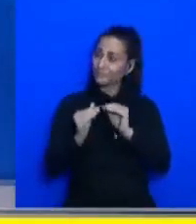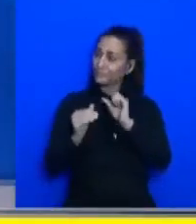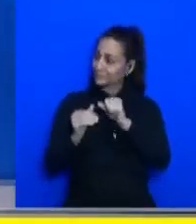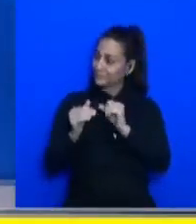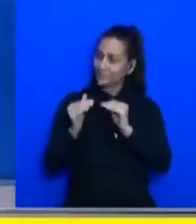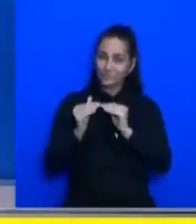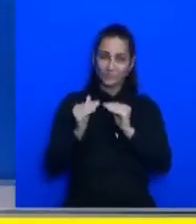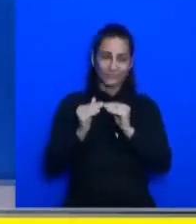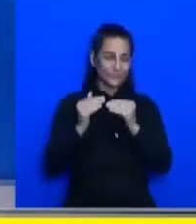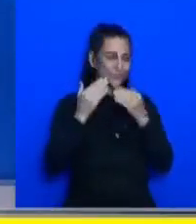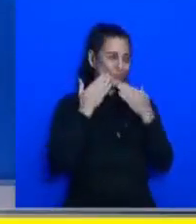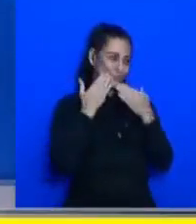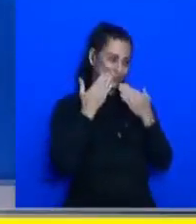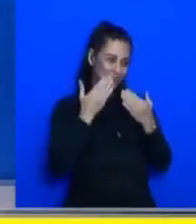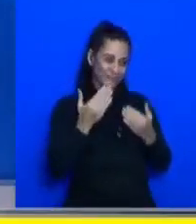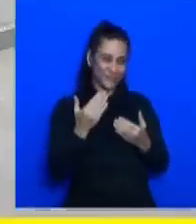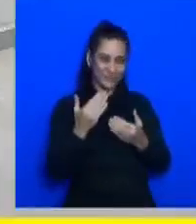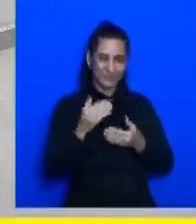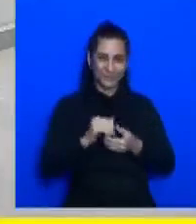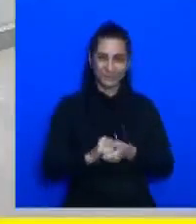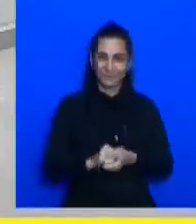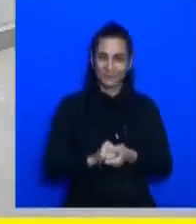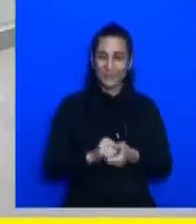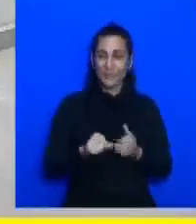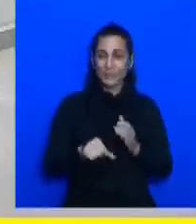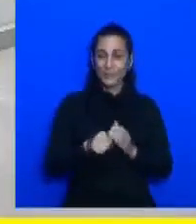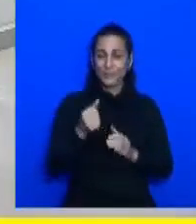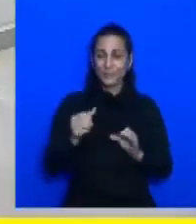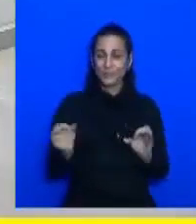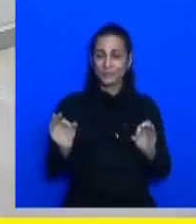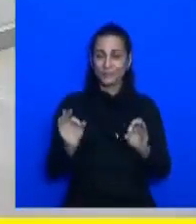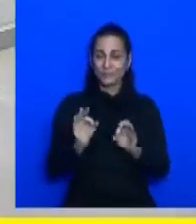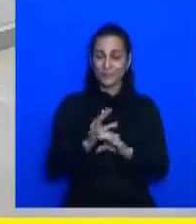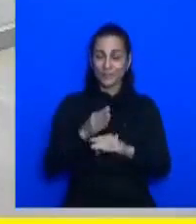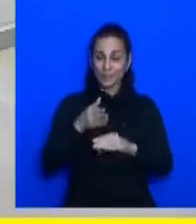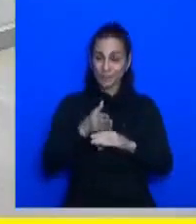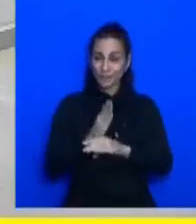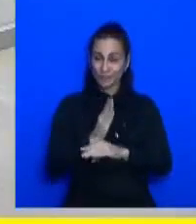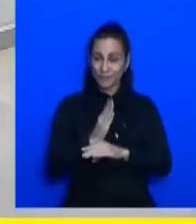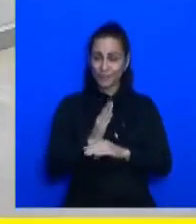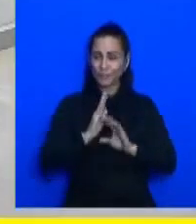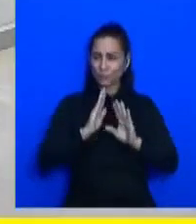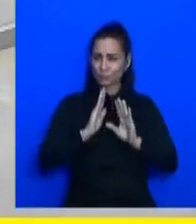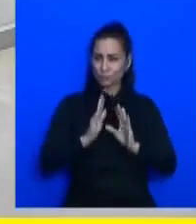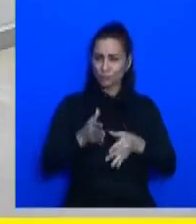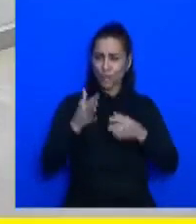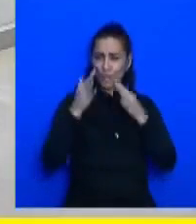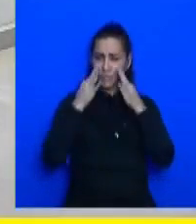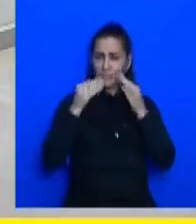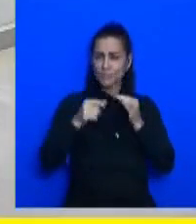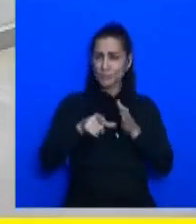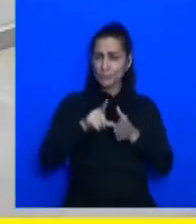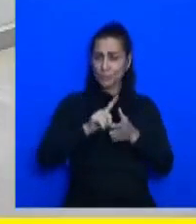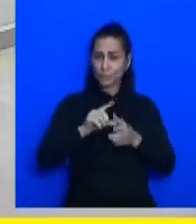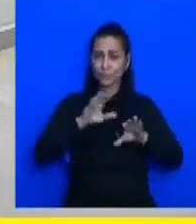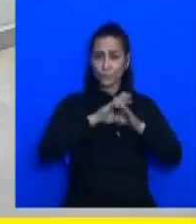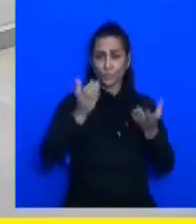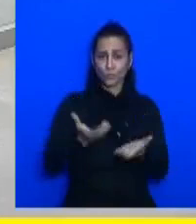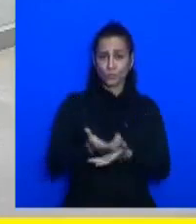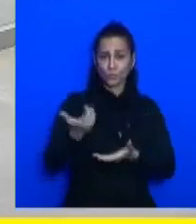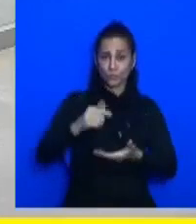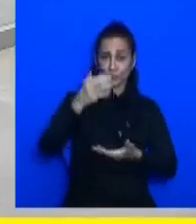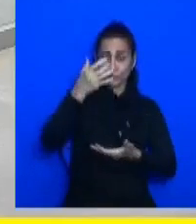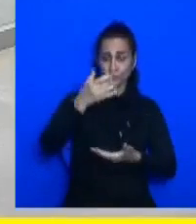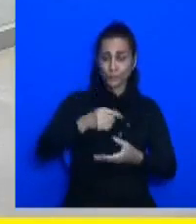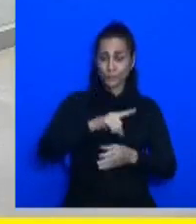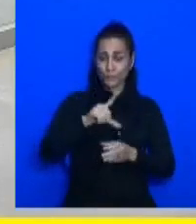confirmo. Sim, confirmo. Obrigado. Primeira etapa realizada, validada, conforme explicamos. O globo será reabastecido para o sorteio do